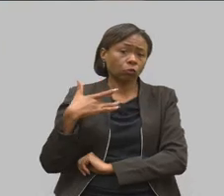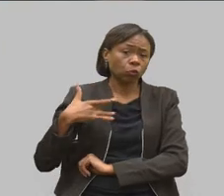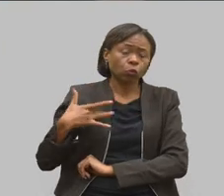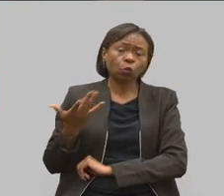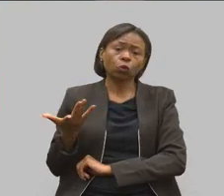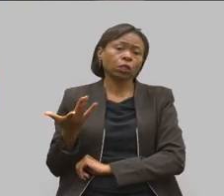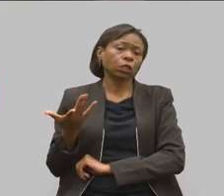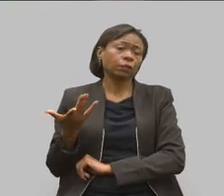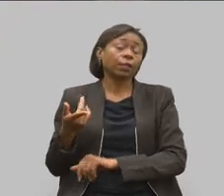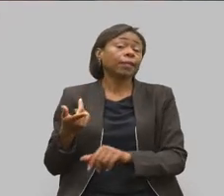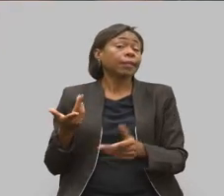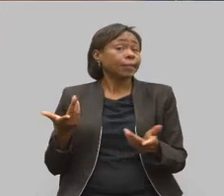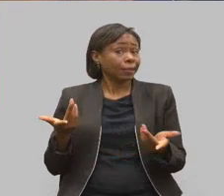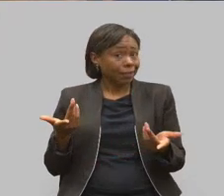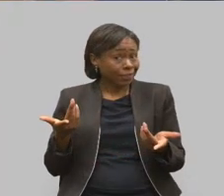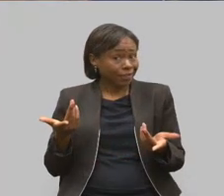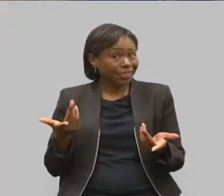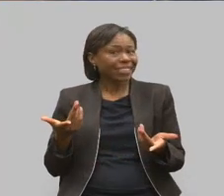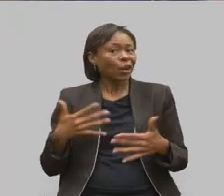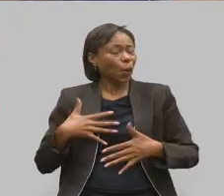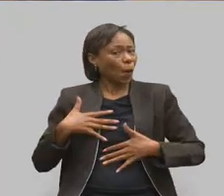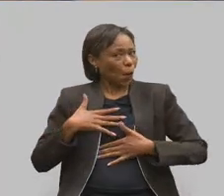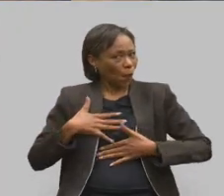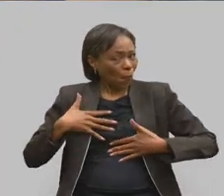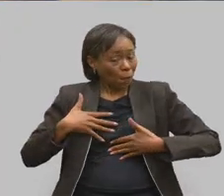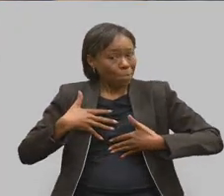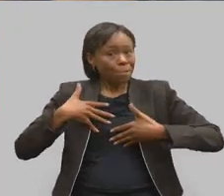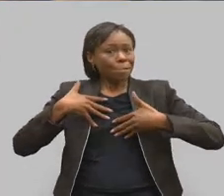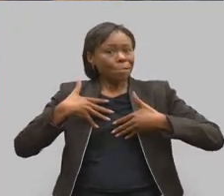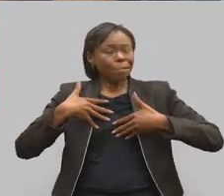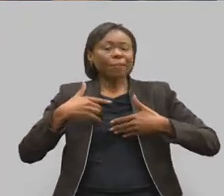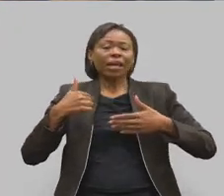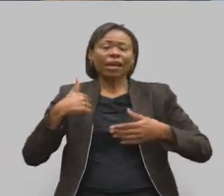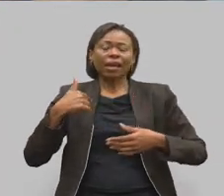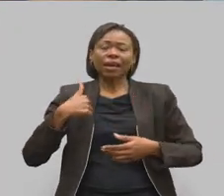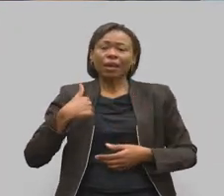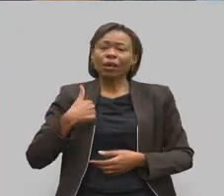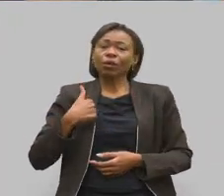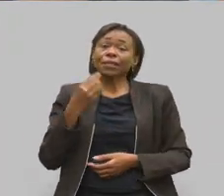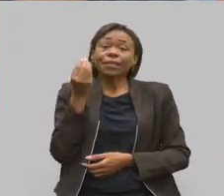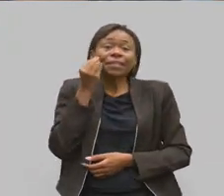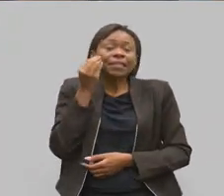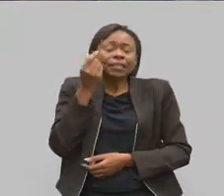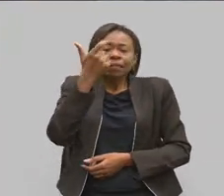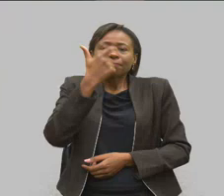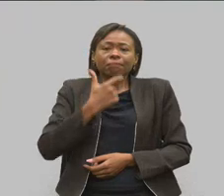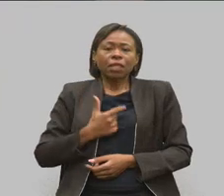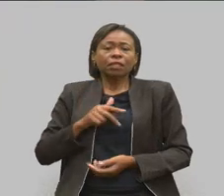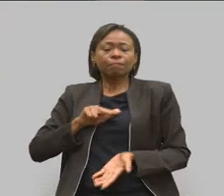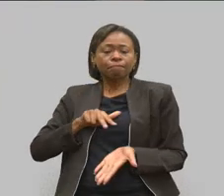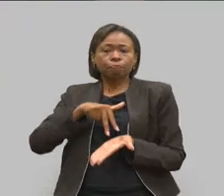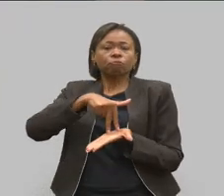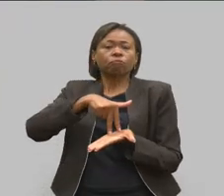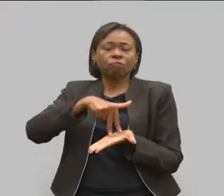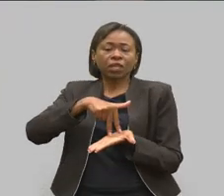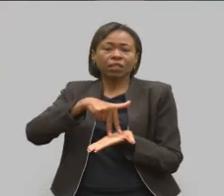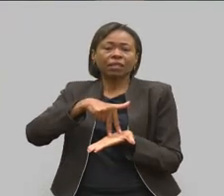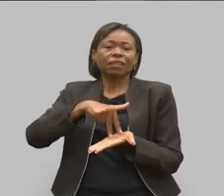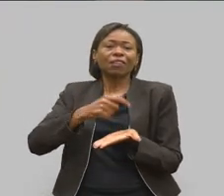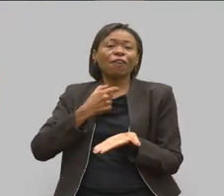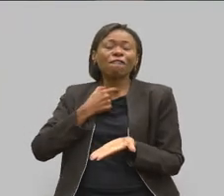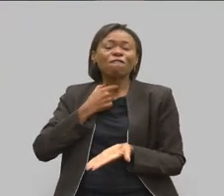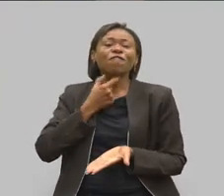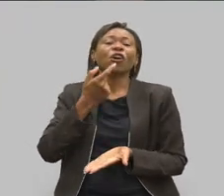e é com muita honra com muito prazer que eu procuro ser um porta-voz eh de